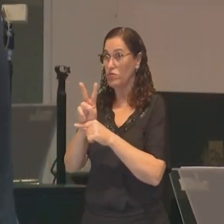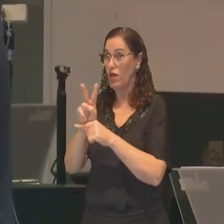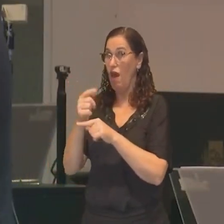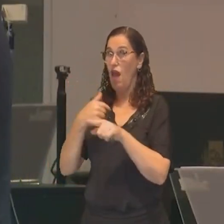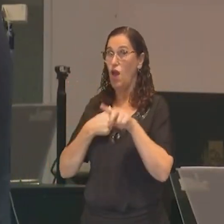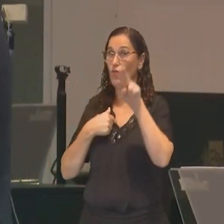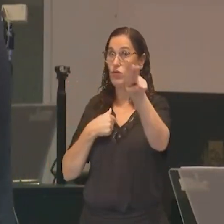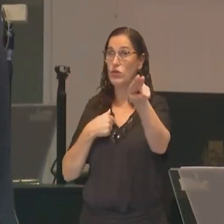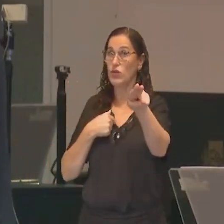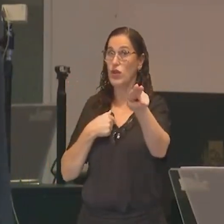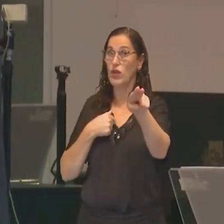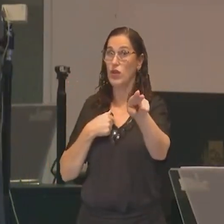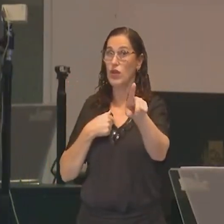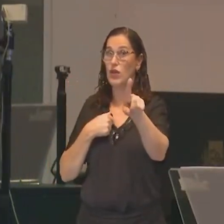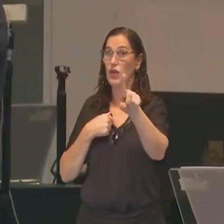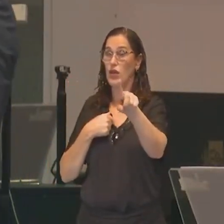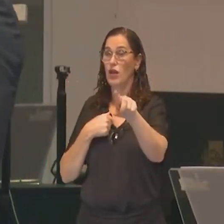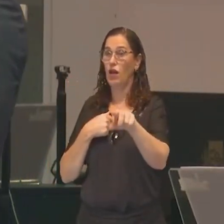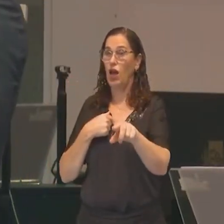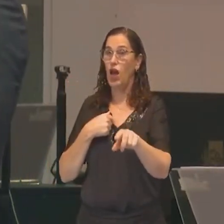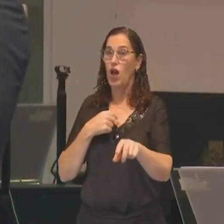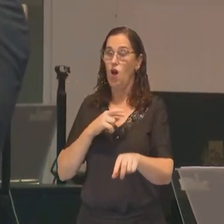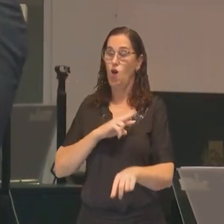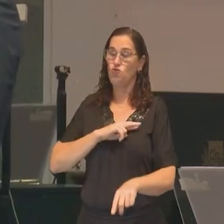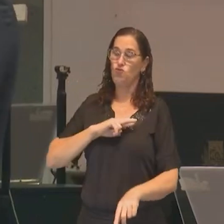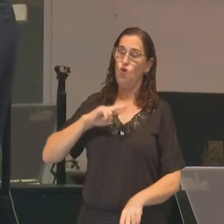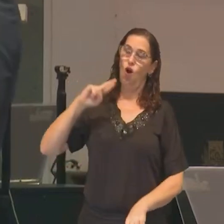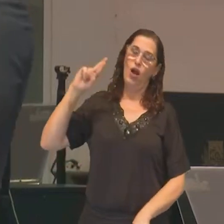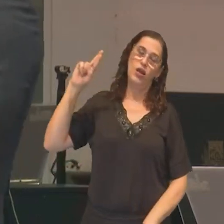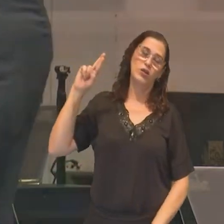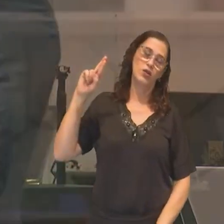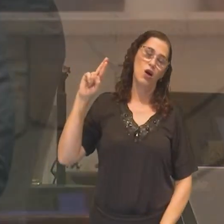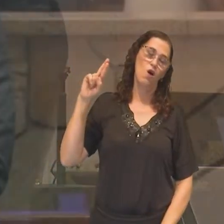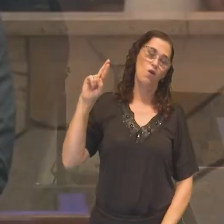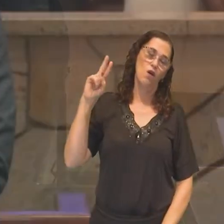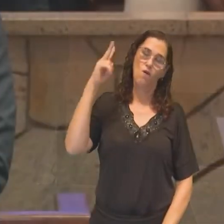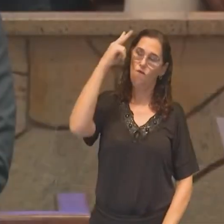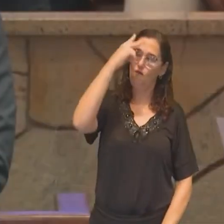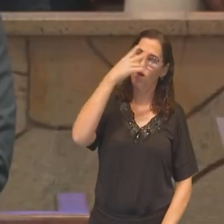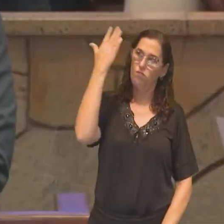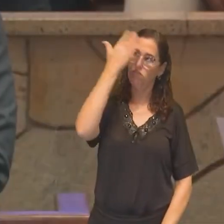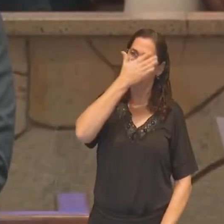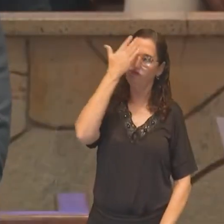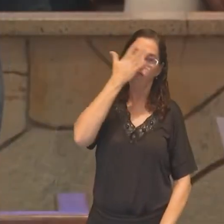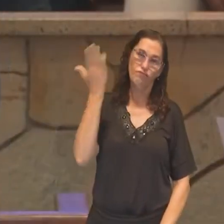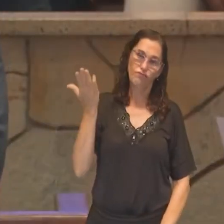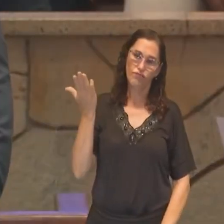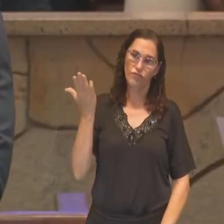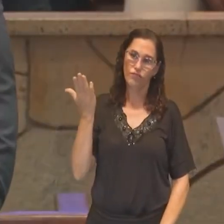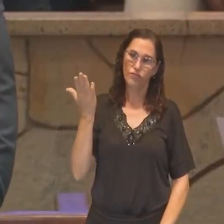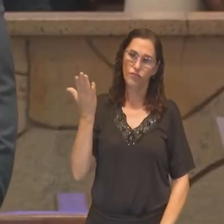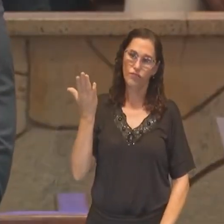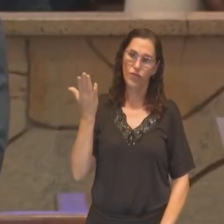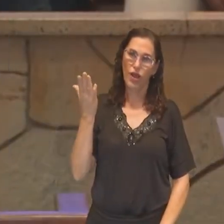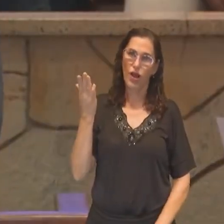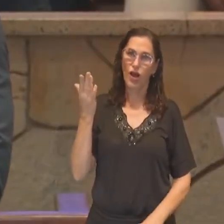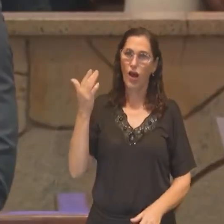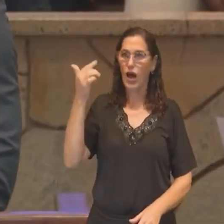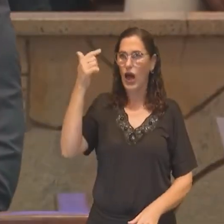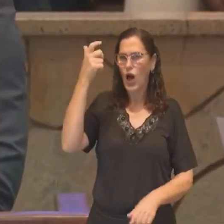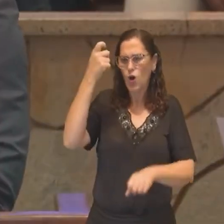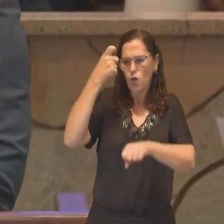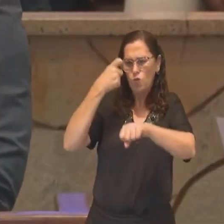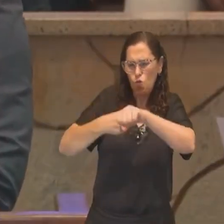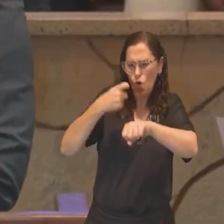você dominados pela religiosidade que nos torna cegos, cauteriza a nossa mente, endurece o